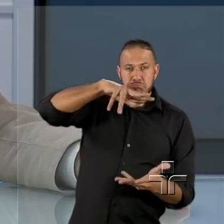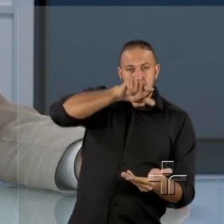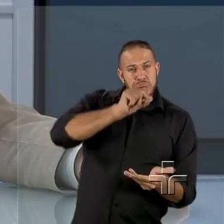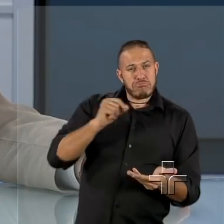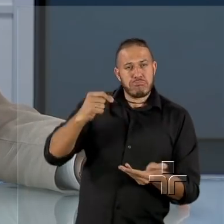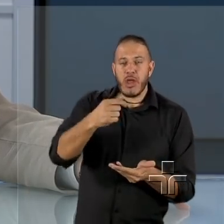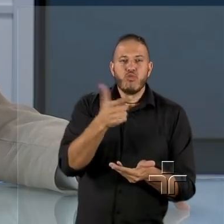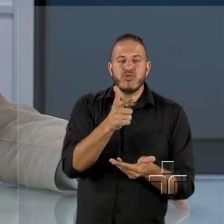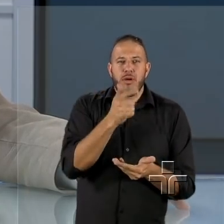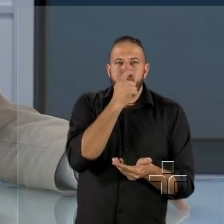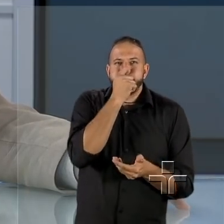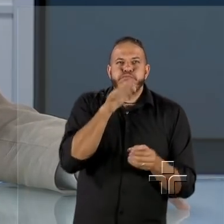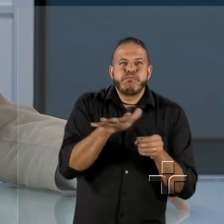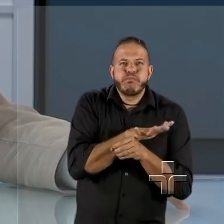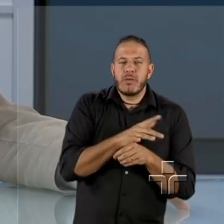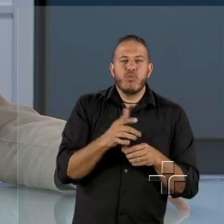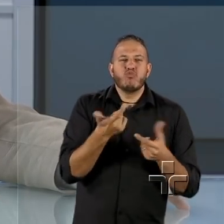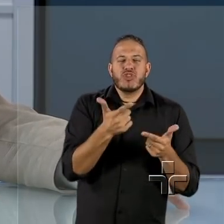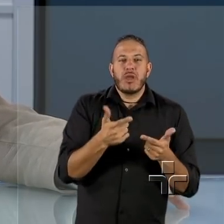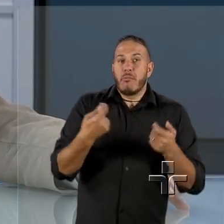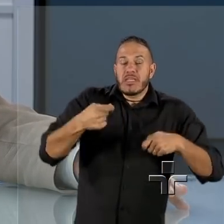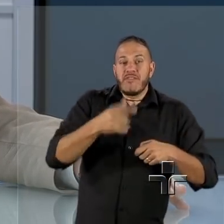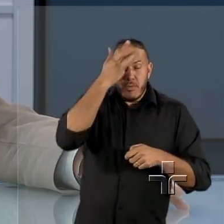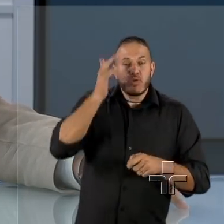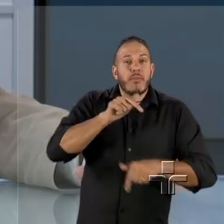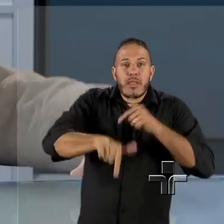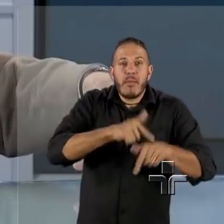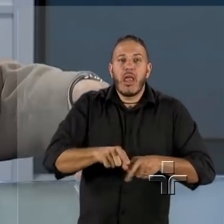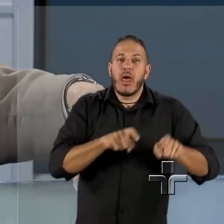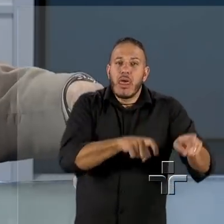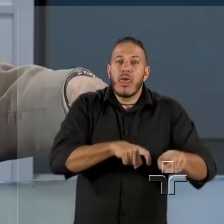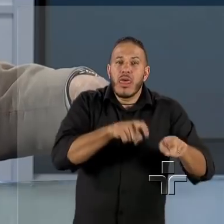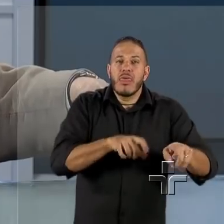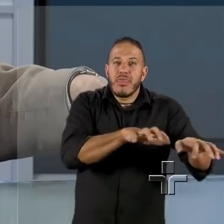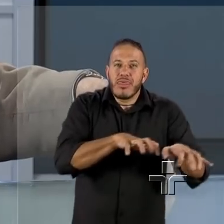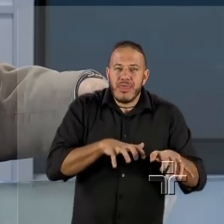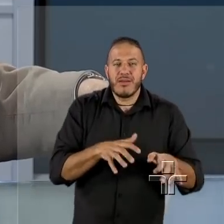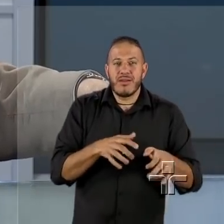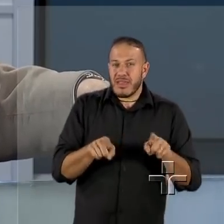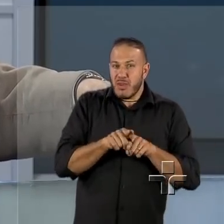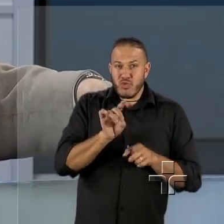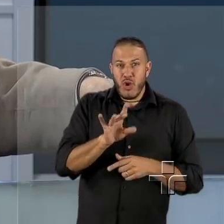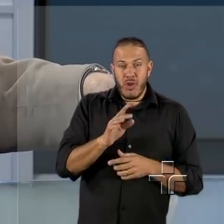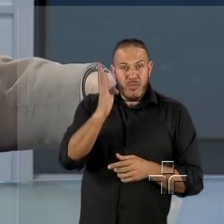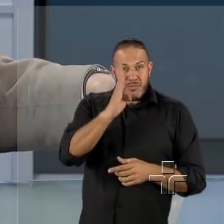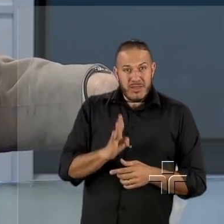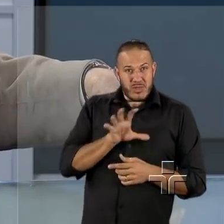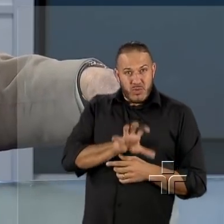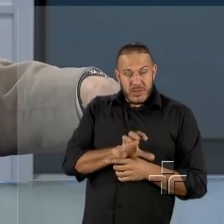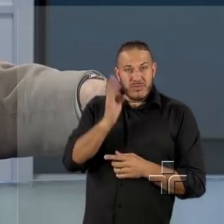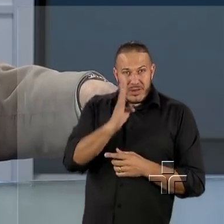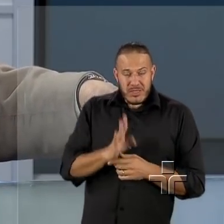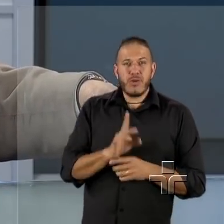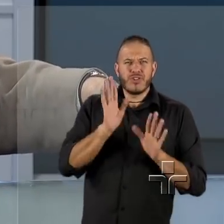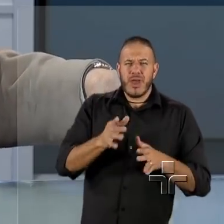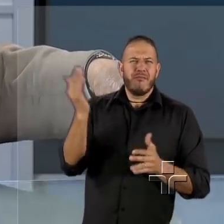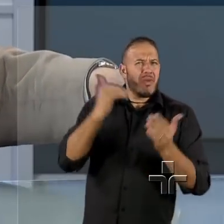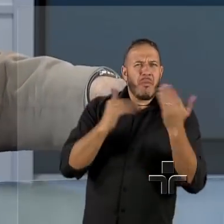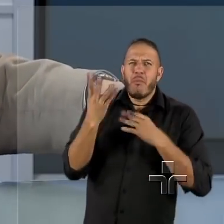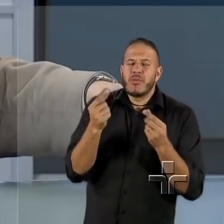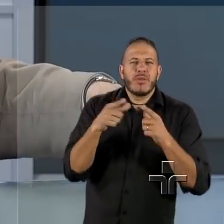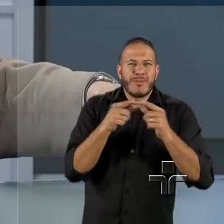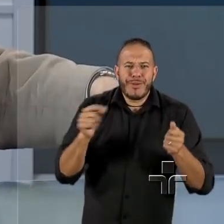Europa dominada pelos nazistas alemães eram mandados embora e tinham que voltar atrás. Hoje, a gente tem uma sensibilidade